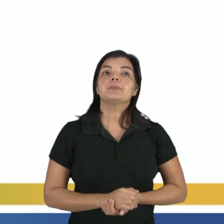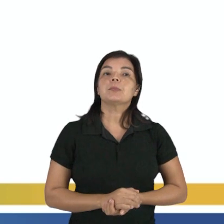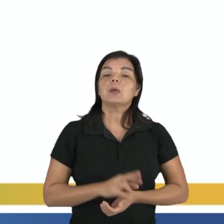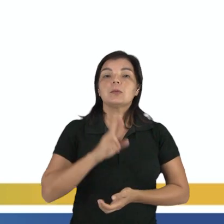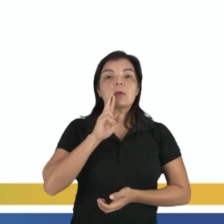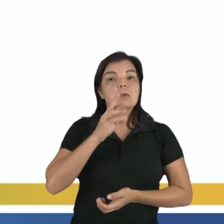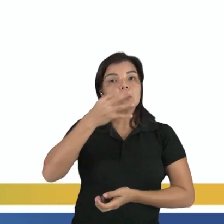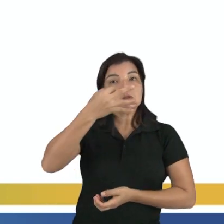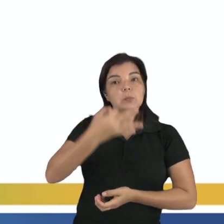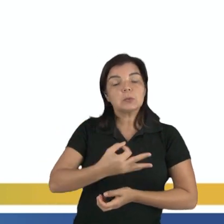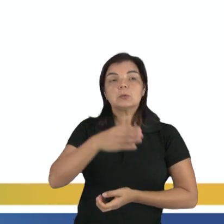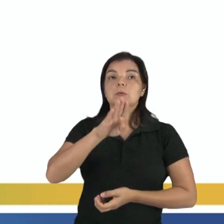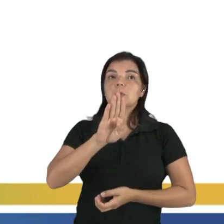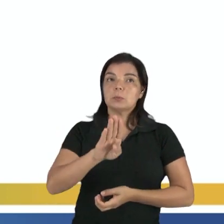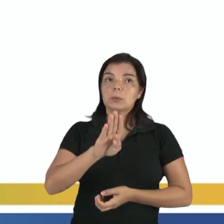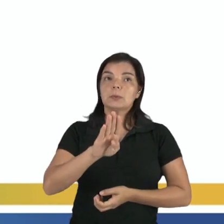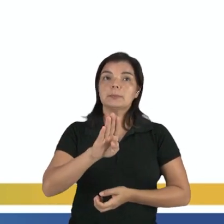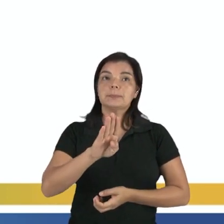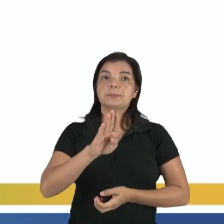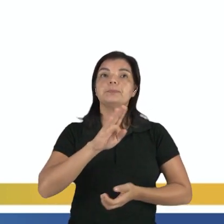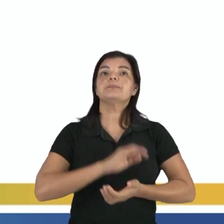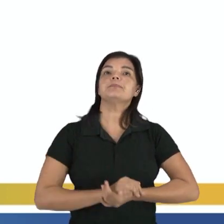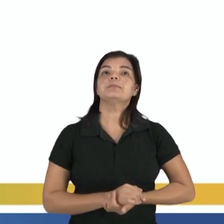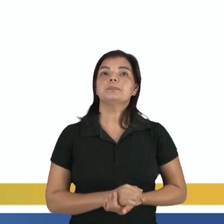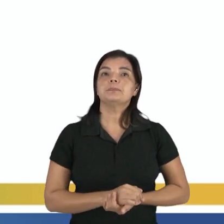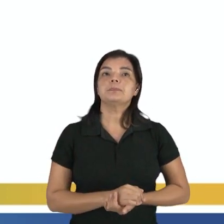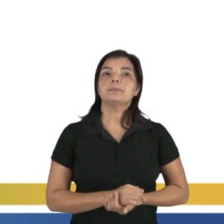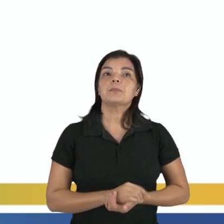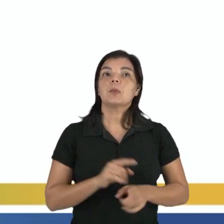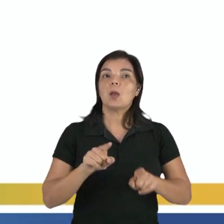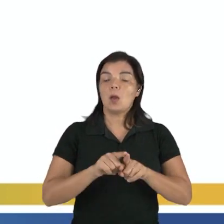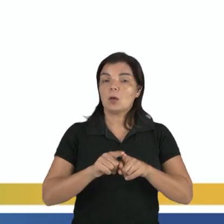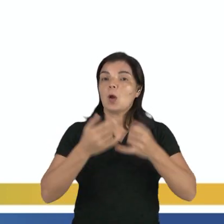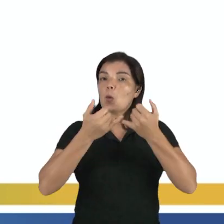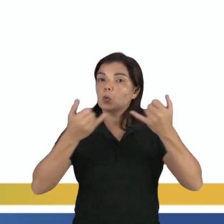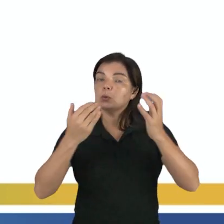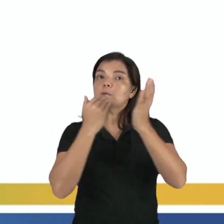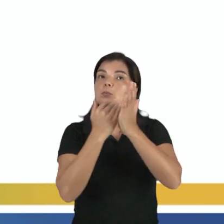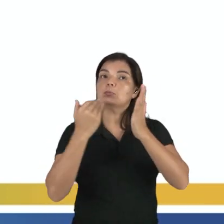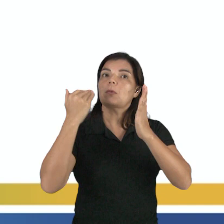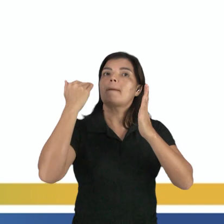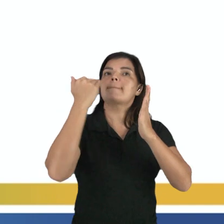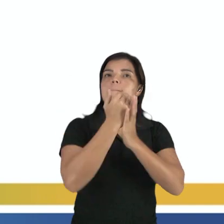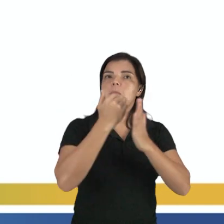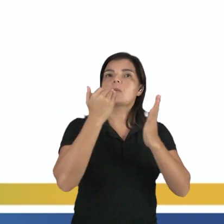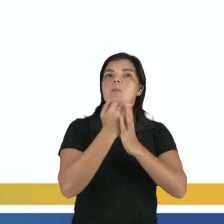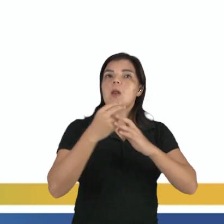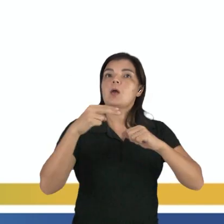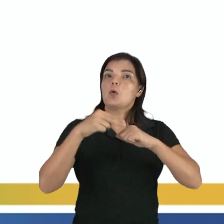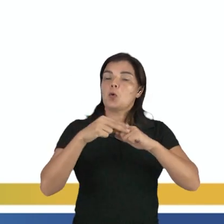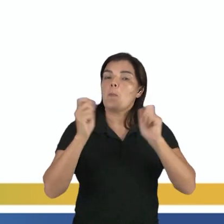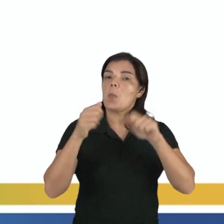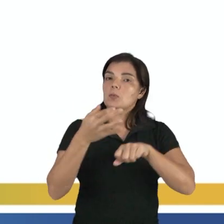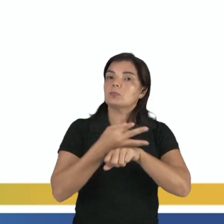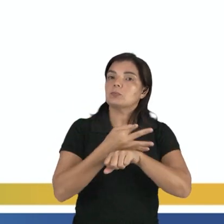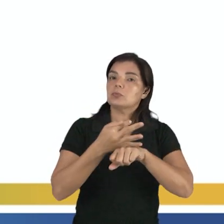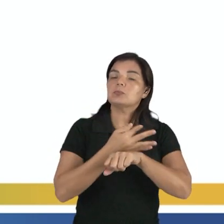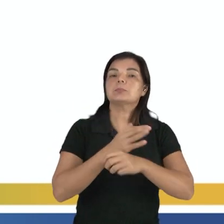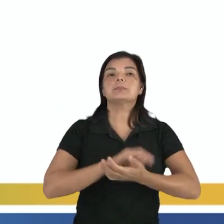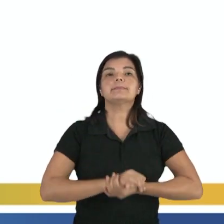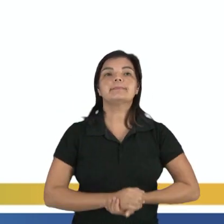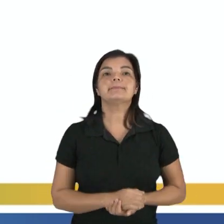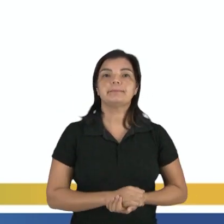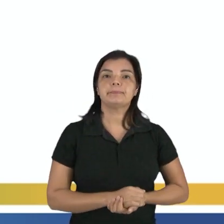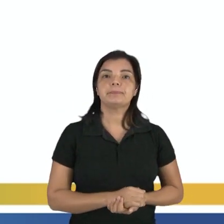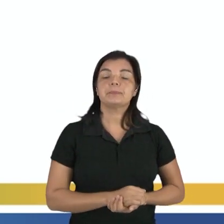Então nesse caso aqui ó nossa alternativa a letra B A corrente elétrica ela vai ser superior o máximo que a tomada múltipla pode